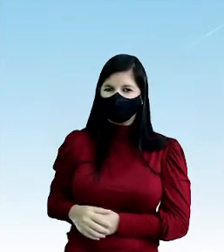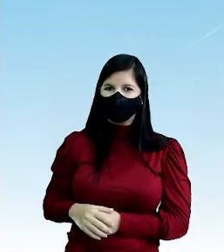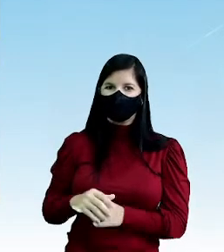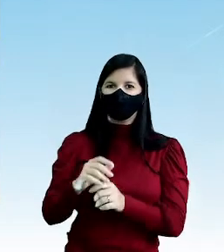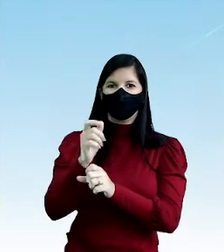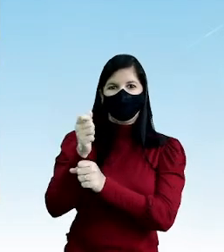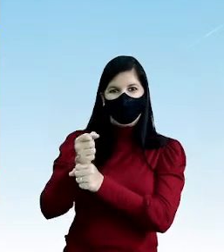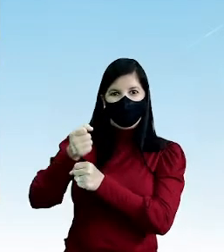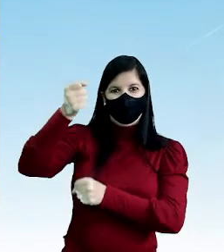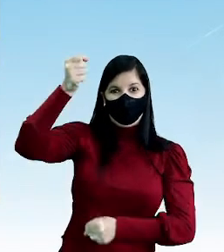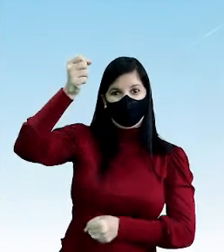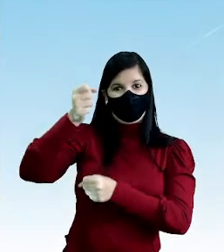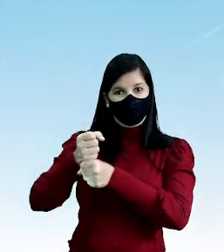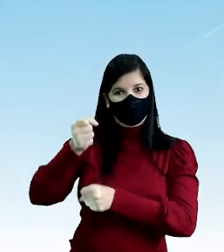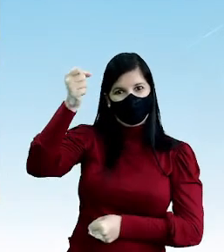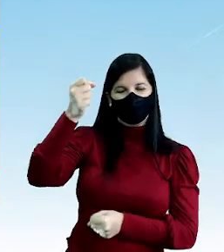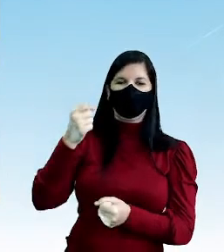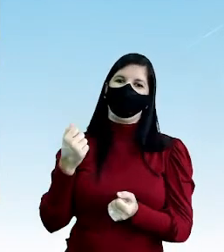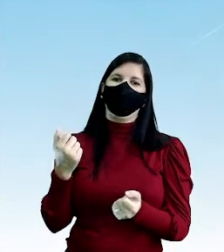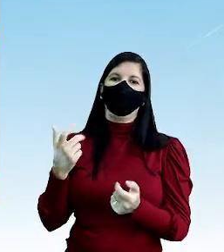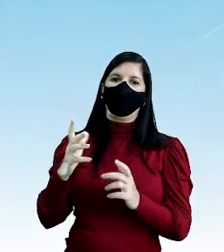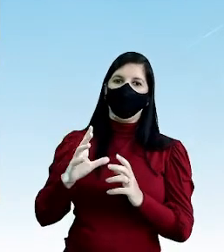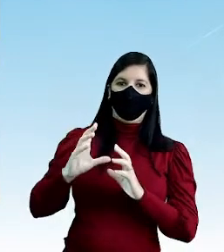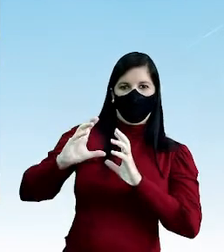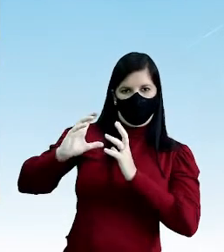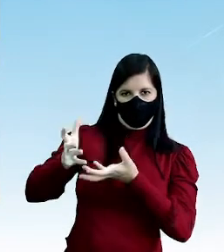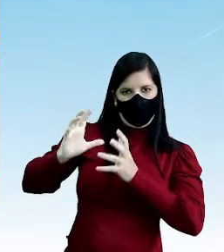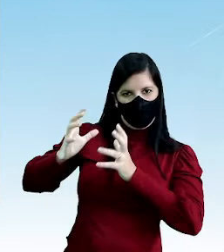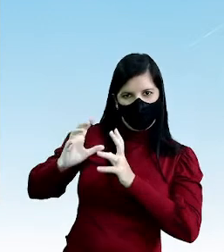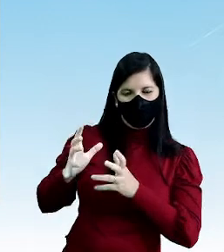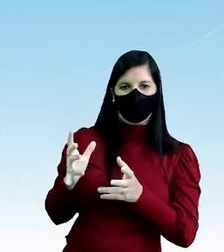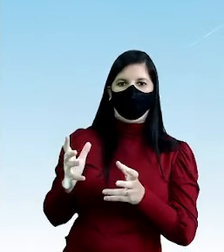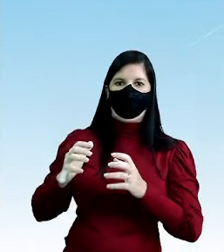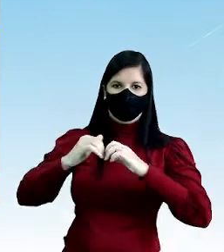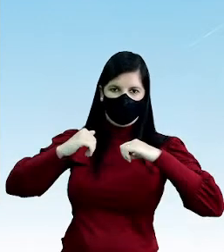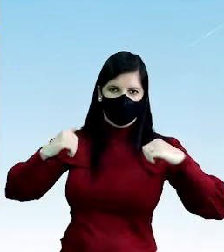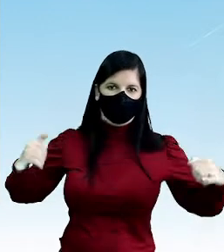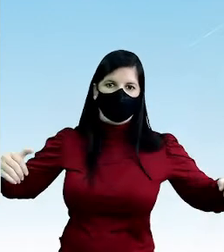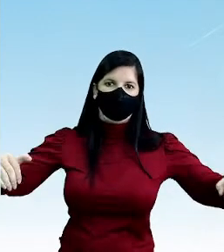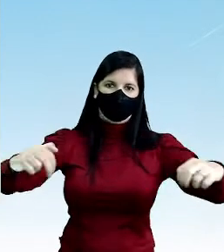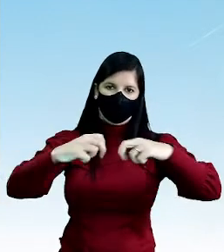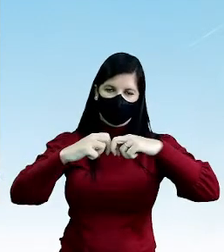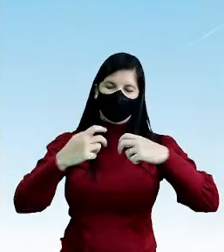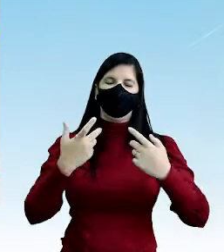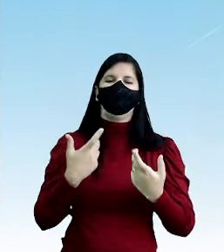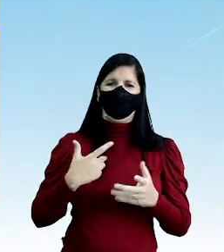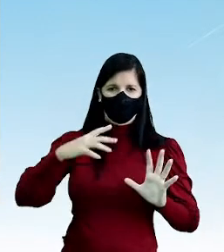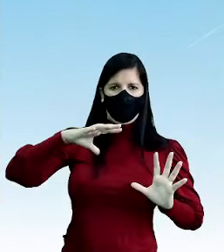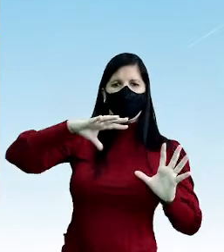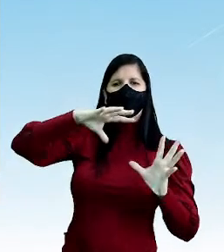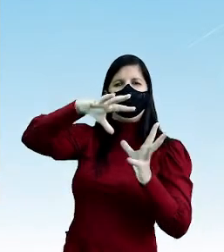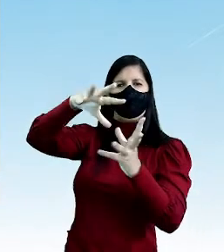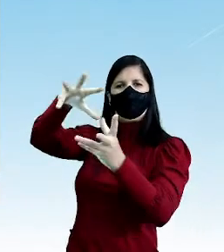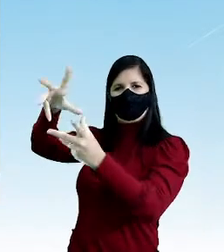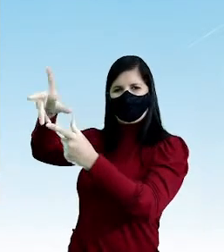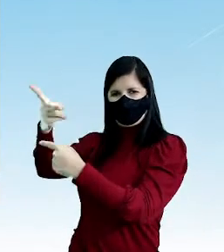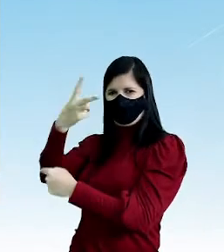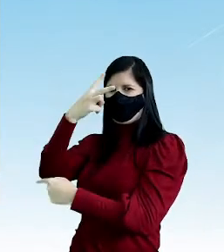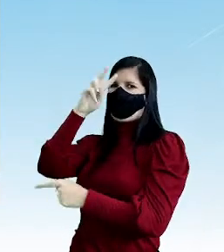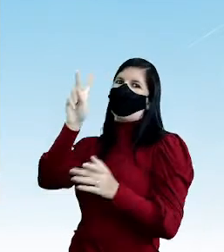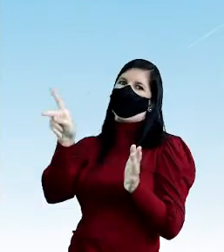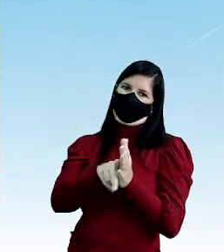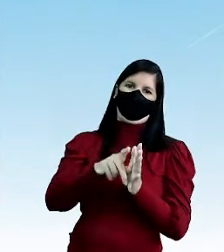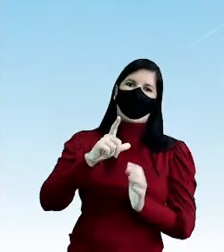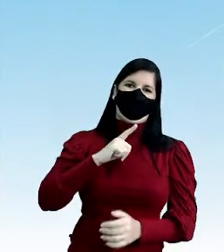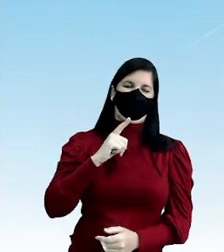frevo, do maracatu, né? Do coco, da ciranda. Mas no mundo todo tem seus tipos de danças e tem a sua história, né? A gente